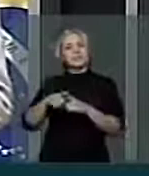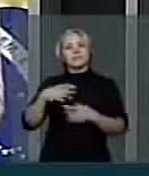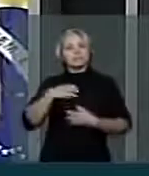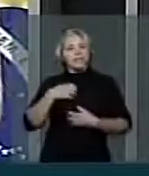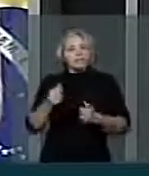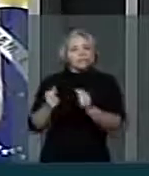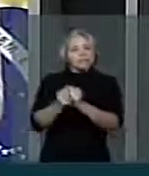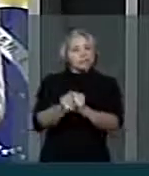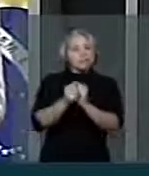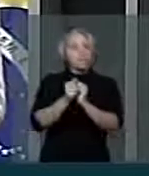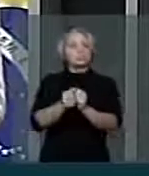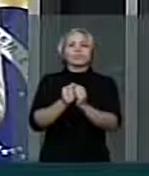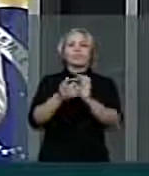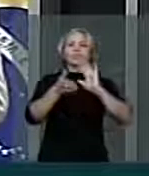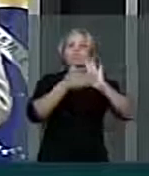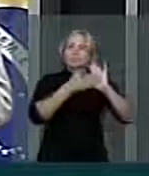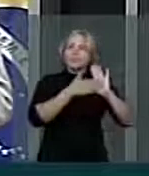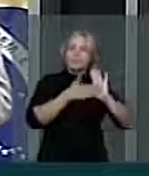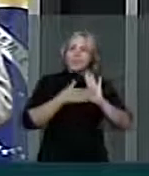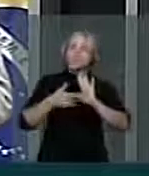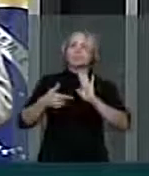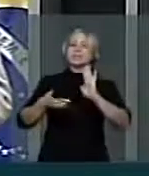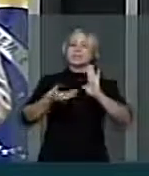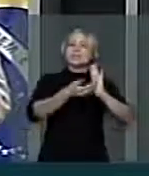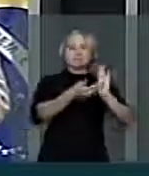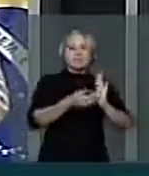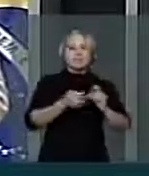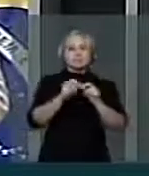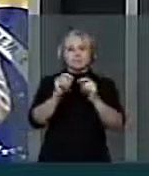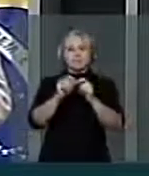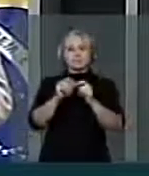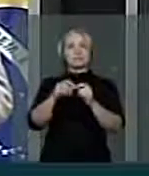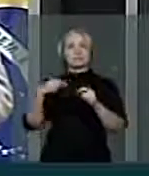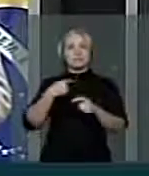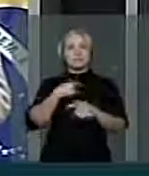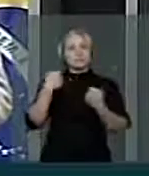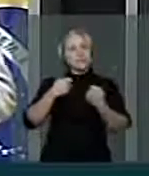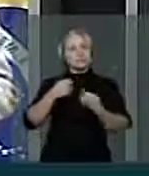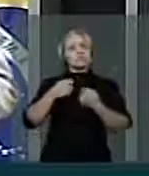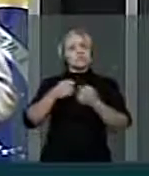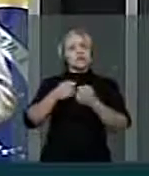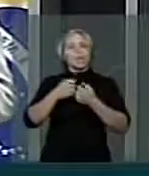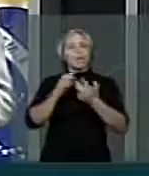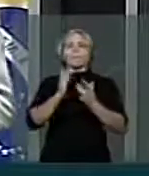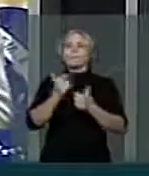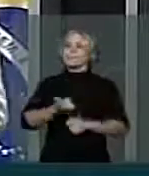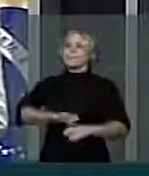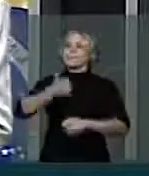que essa Casa irá fazer a fim de nós normatizarmos de uma vez por todas a questão da profissão dos médicos. Muito obrigado.